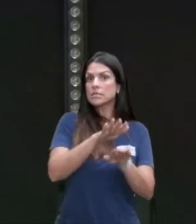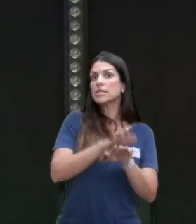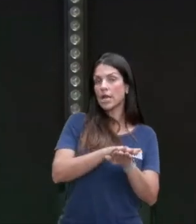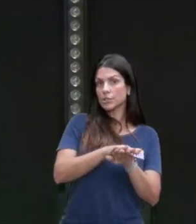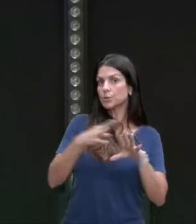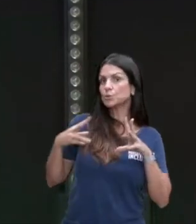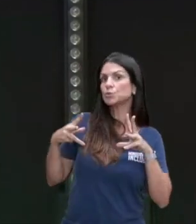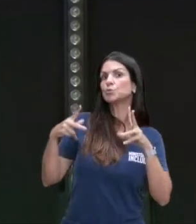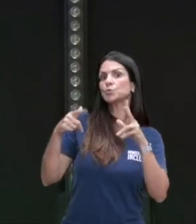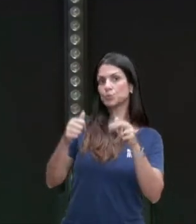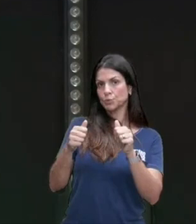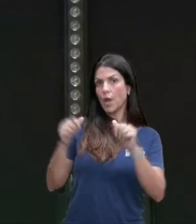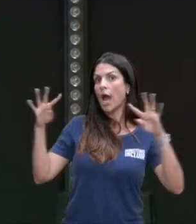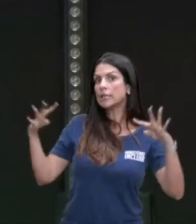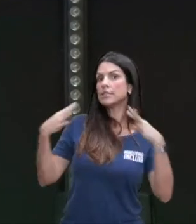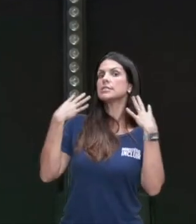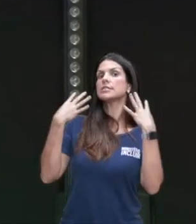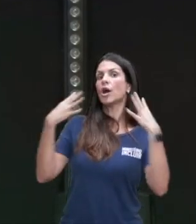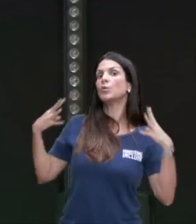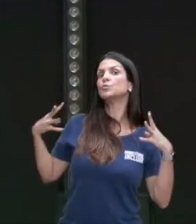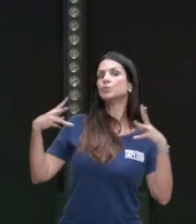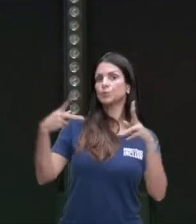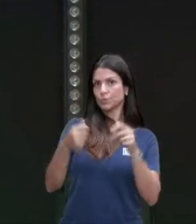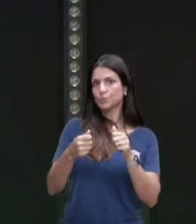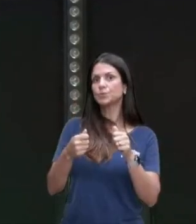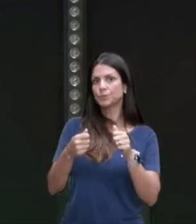aí né não quer dar atenção tem um conjunto